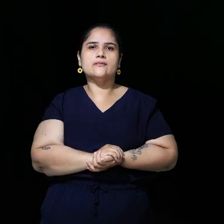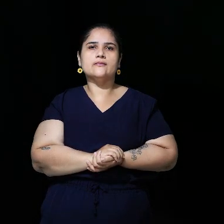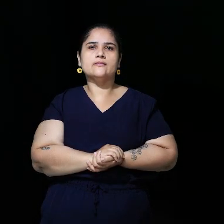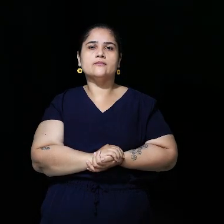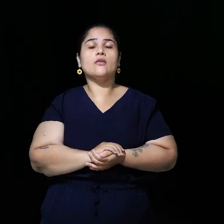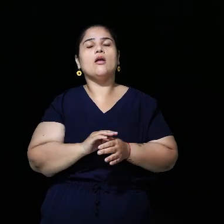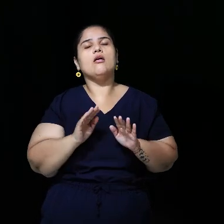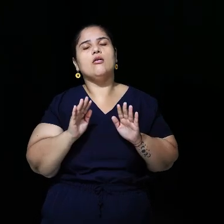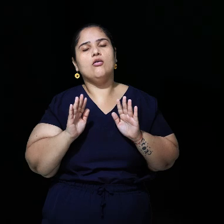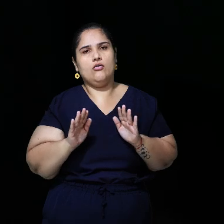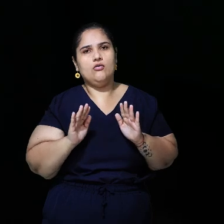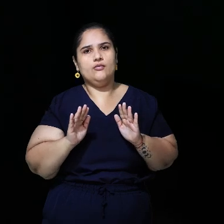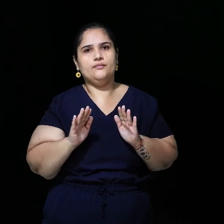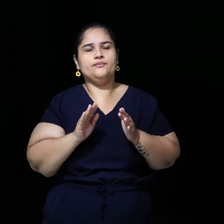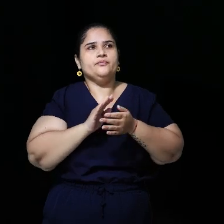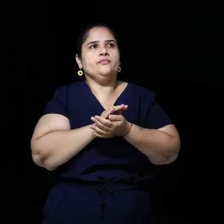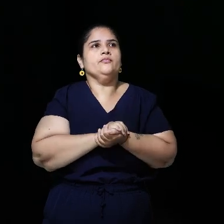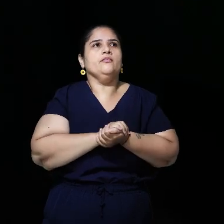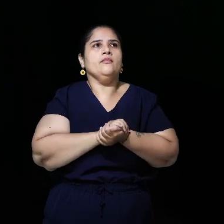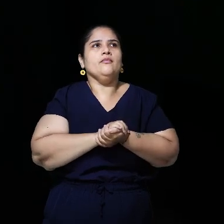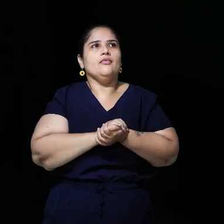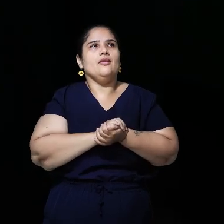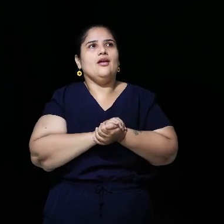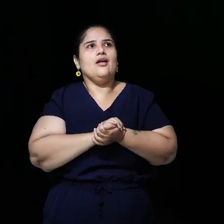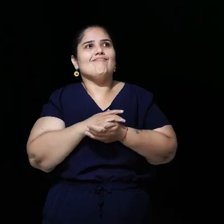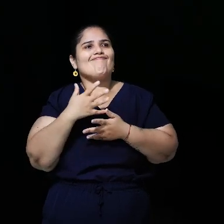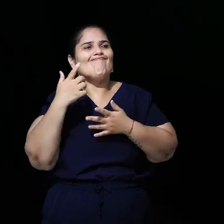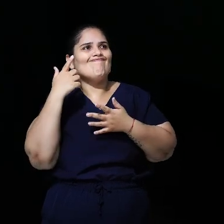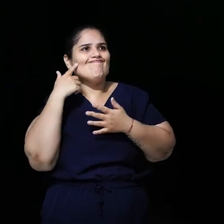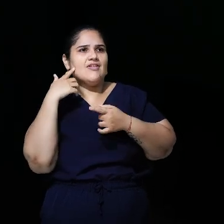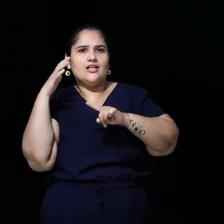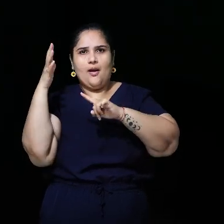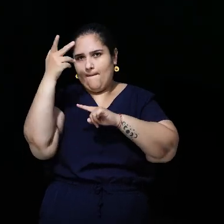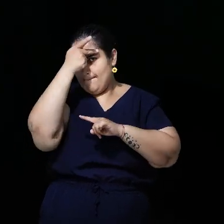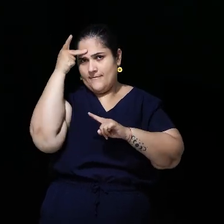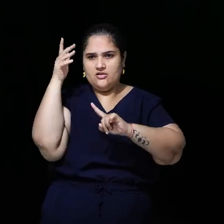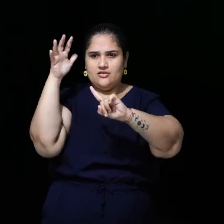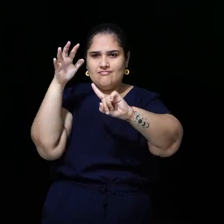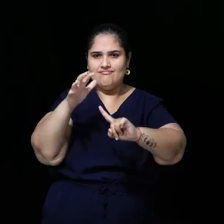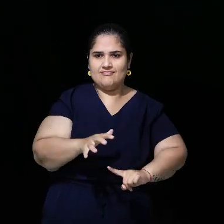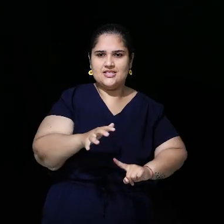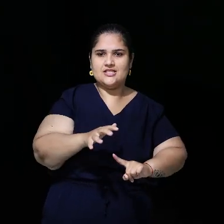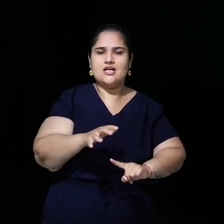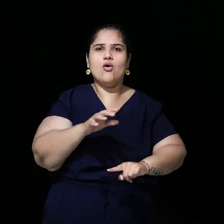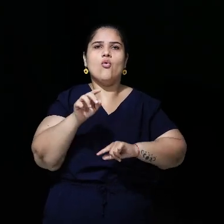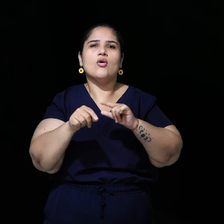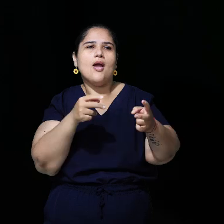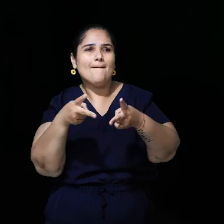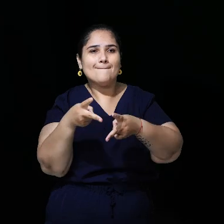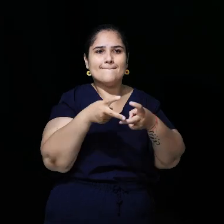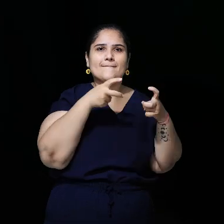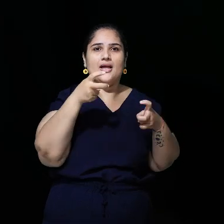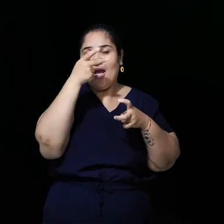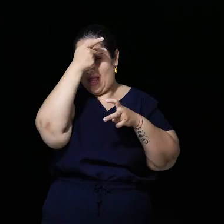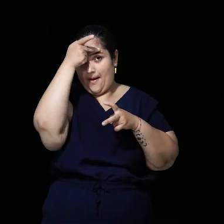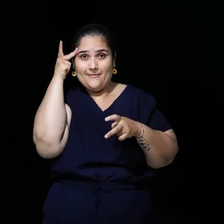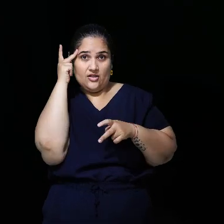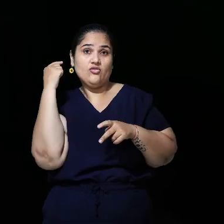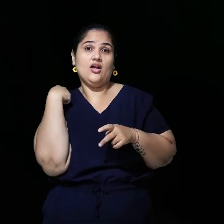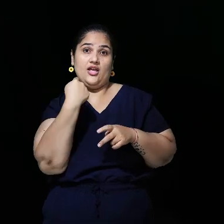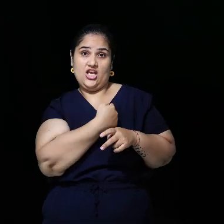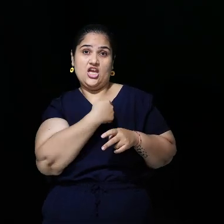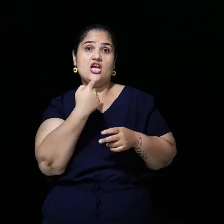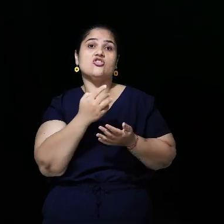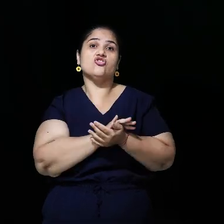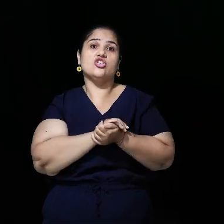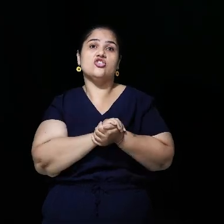Cara, a pior decepção, acho que pra quem tem a depressão, é as pessoas que a gente confia. Sabe? Porque